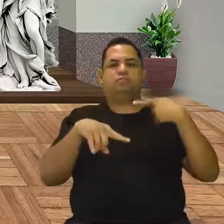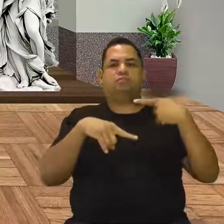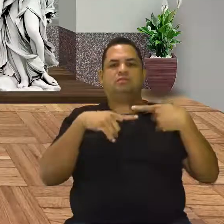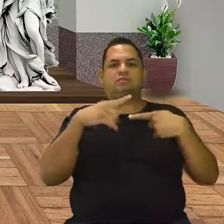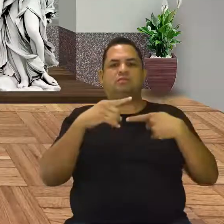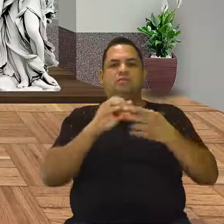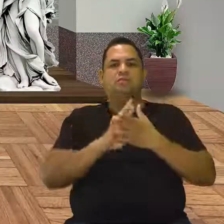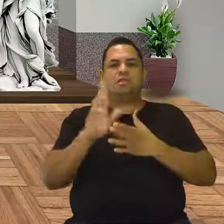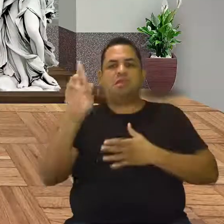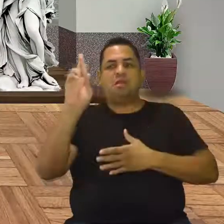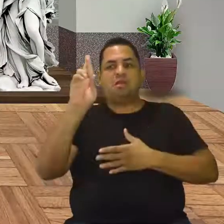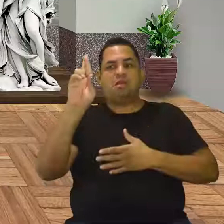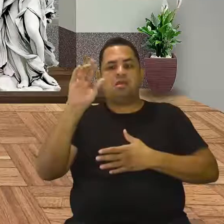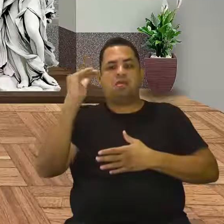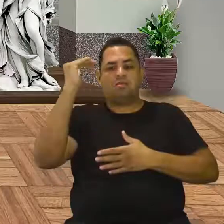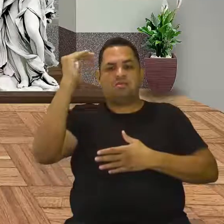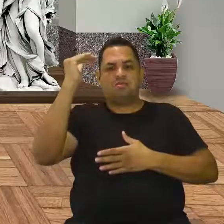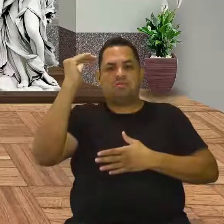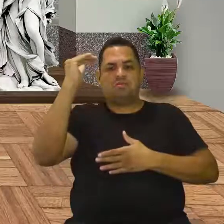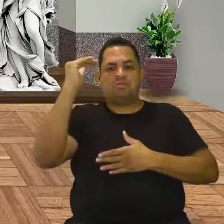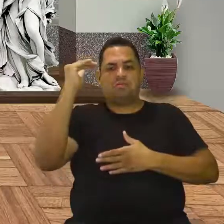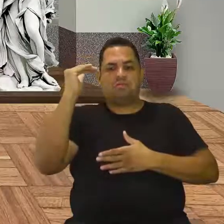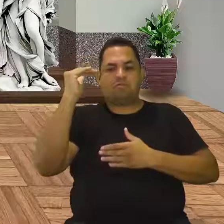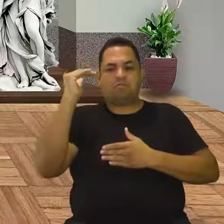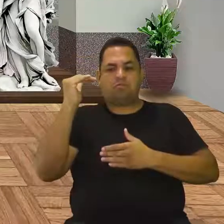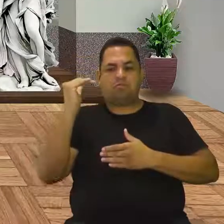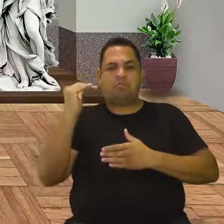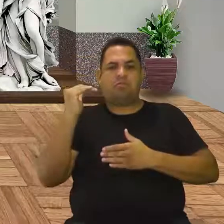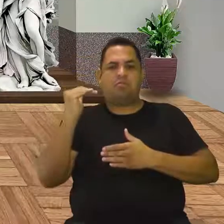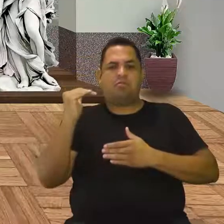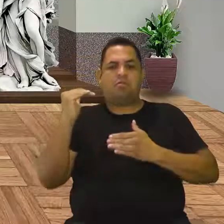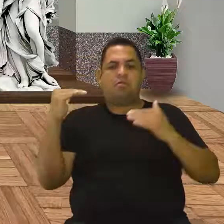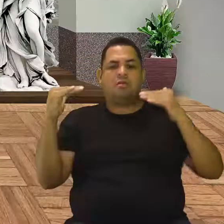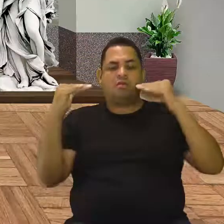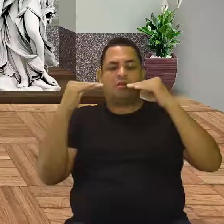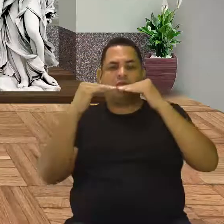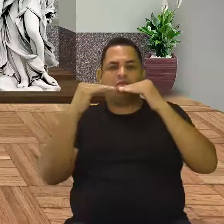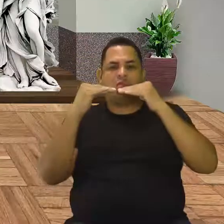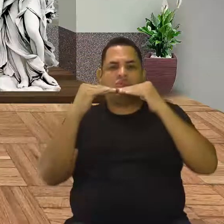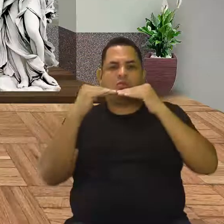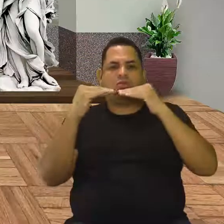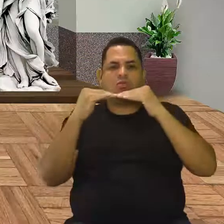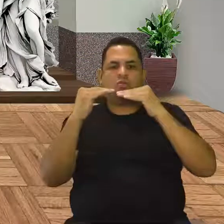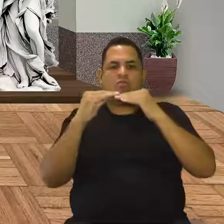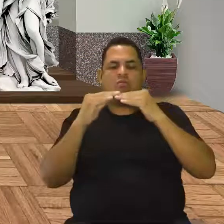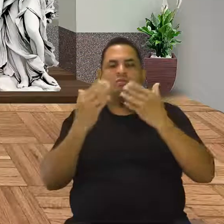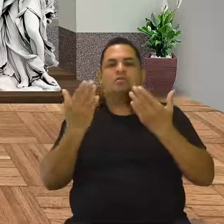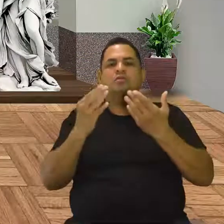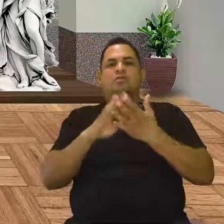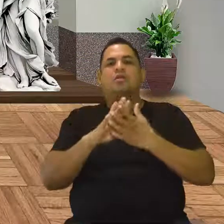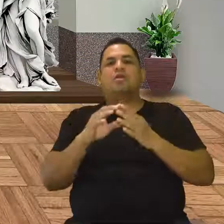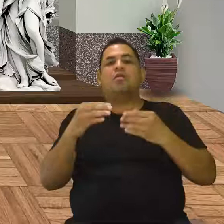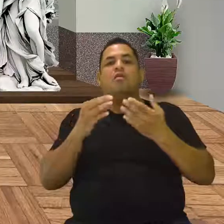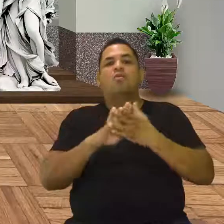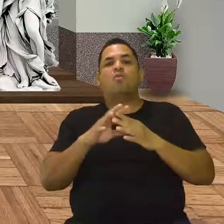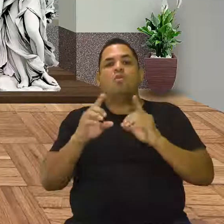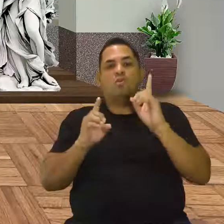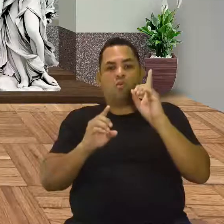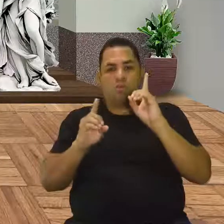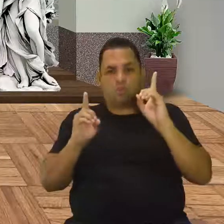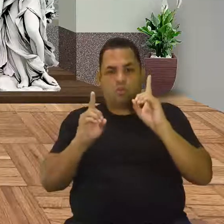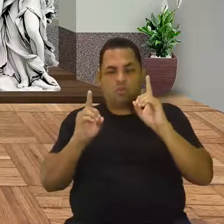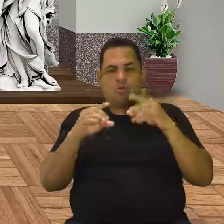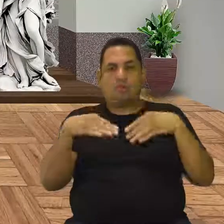o real que estava aqui em cima começou a cair, até que se equiparou o mesmo valor do dólar. E aí o dólar